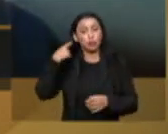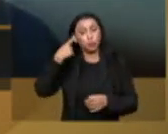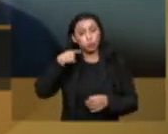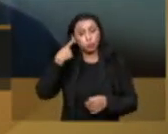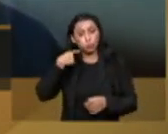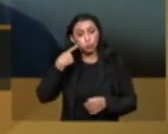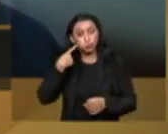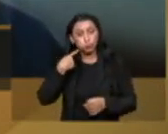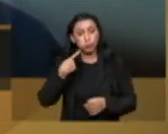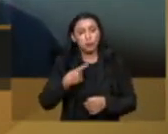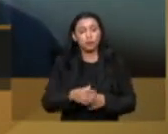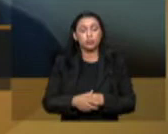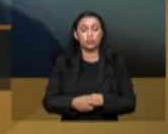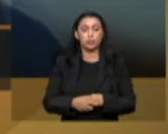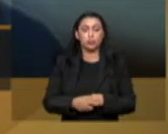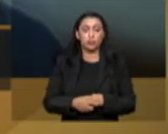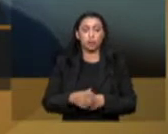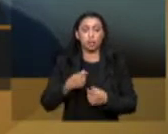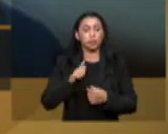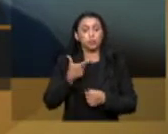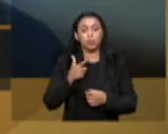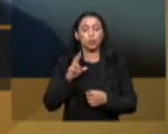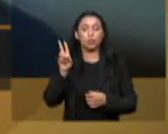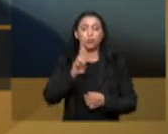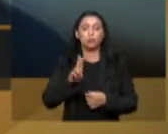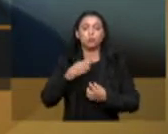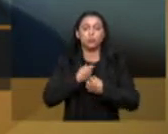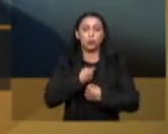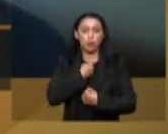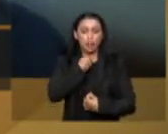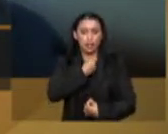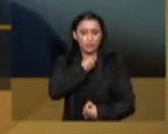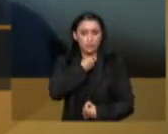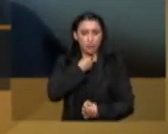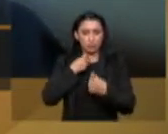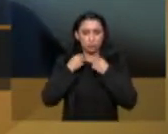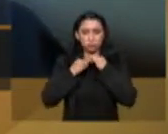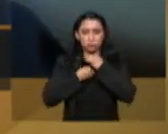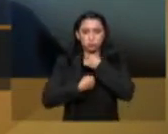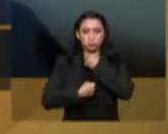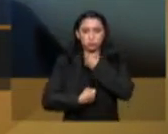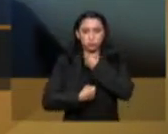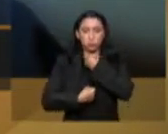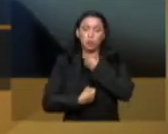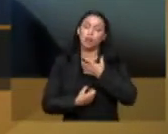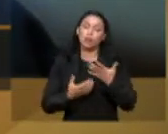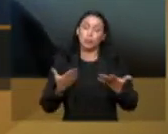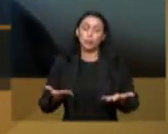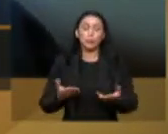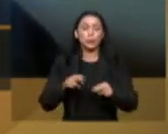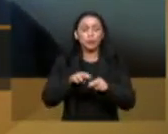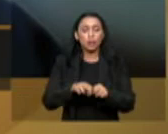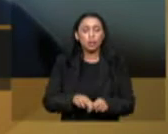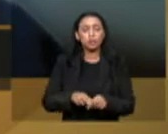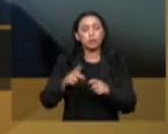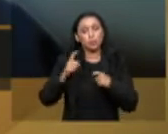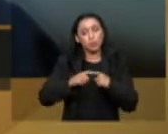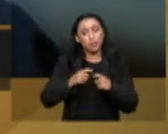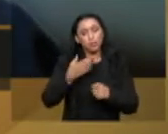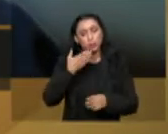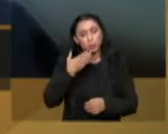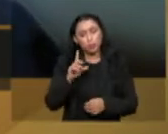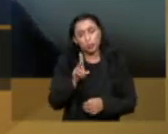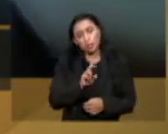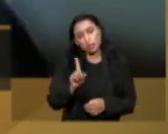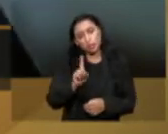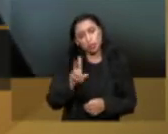fez uso sem a gravata, mas por razões que são de necessidade médica e o fez